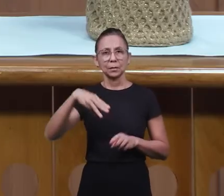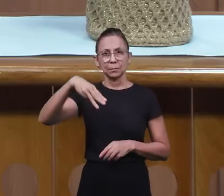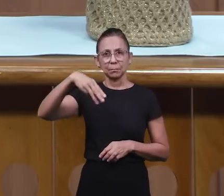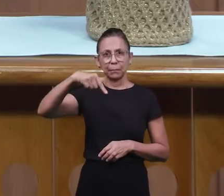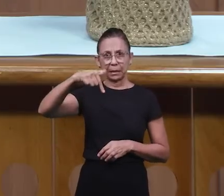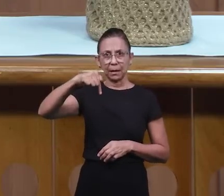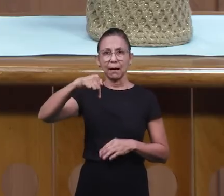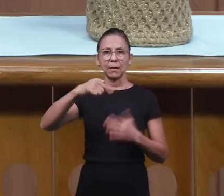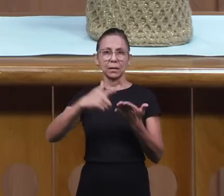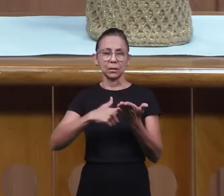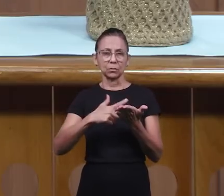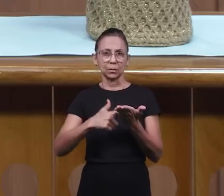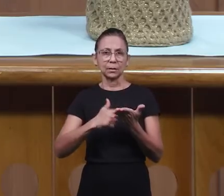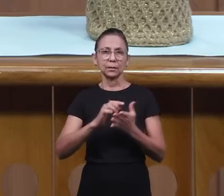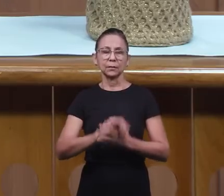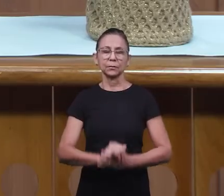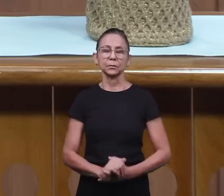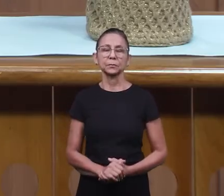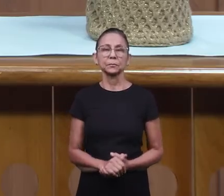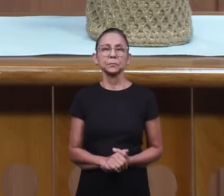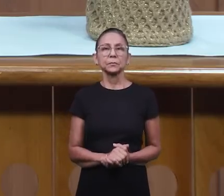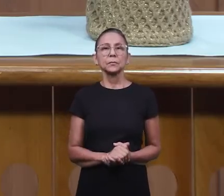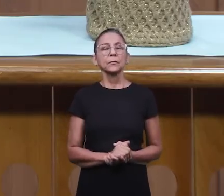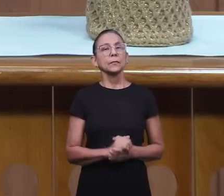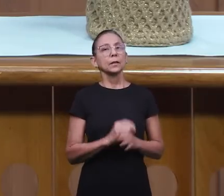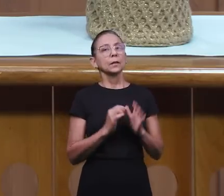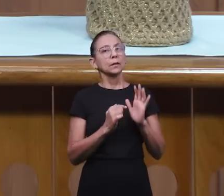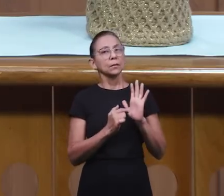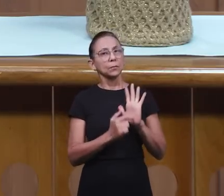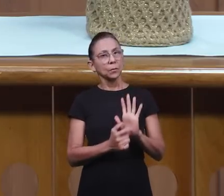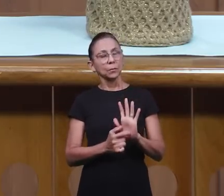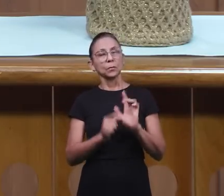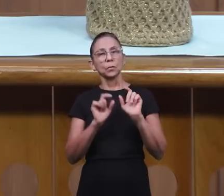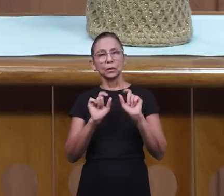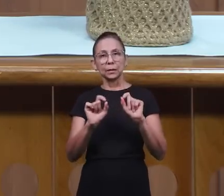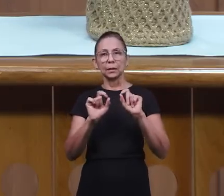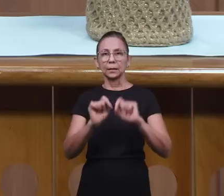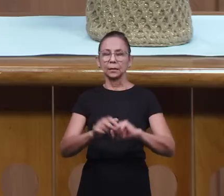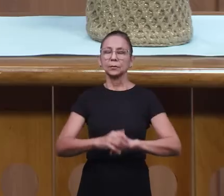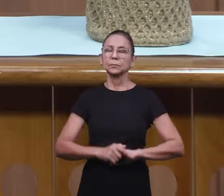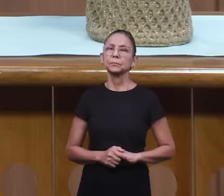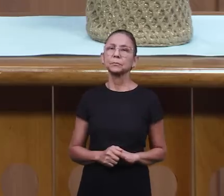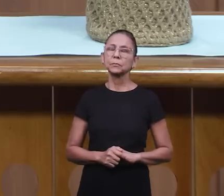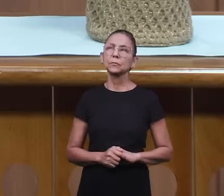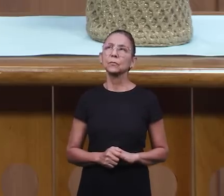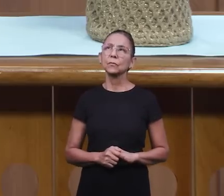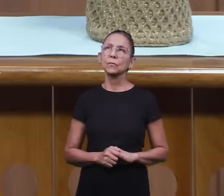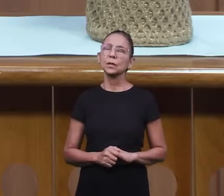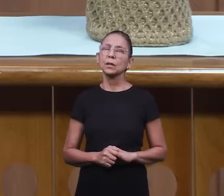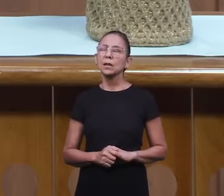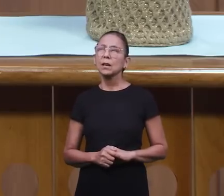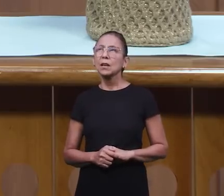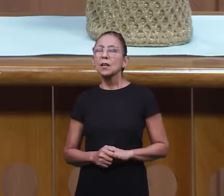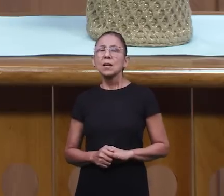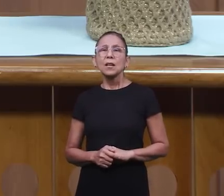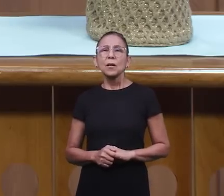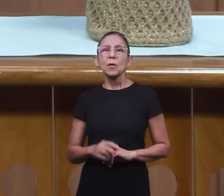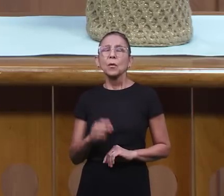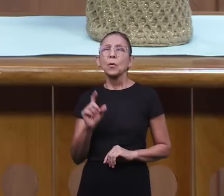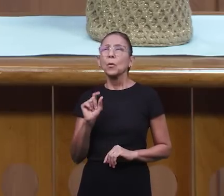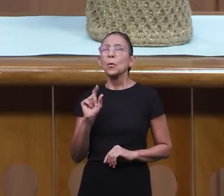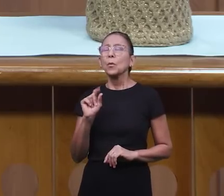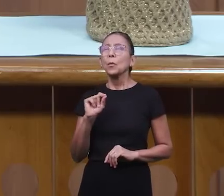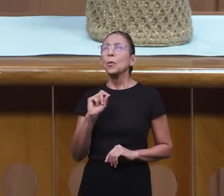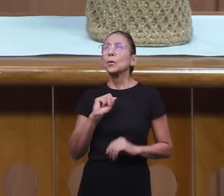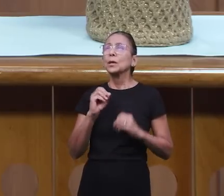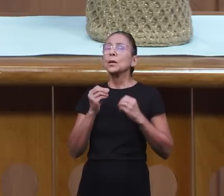nós lemos, que é o versículo 6, a primeira parte, ele começa falando isso. Ele diz assim: com que me apresentarei ao Senhor